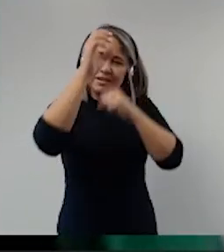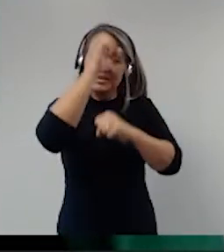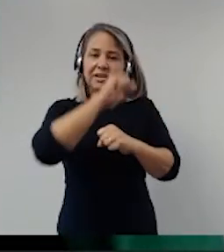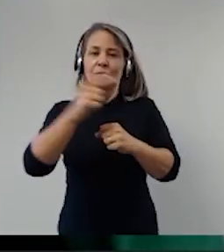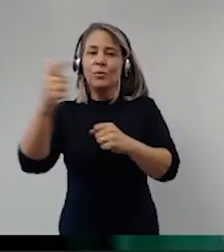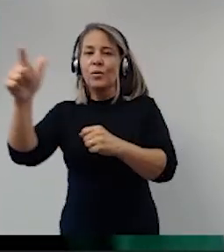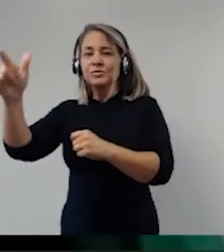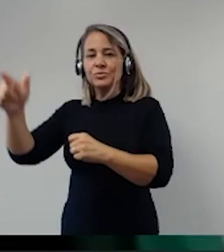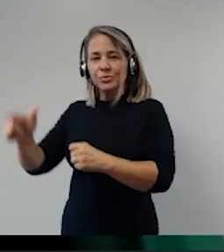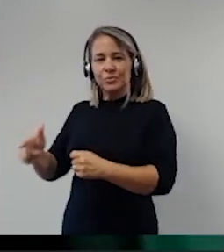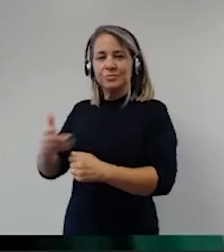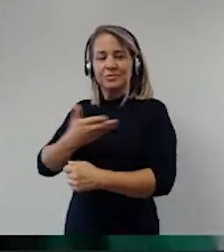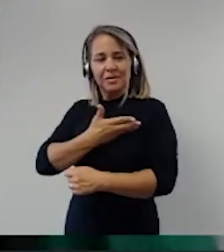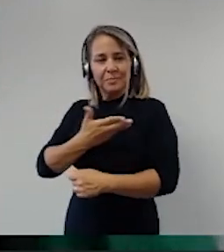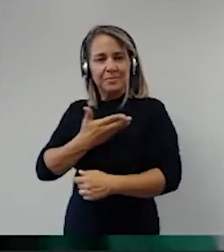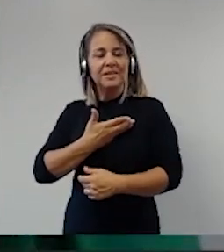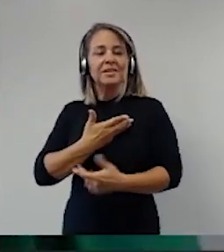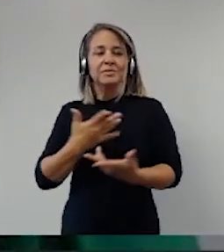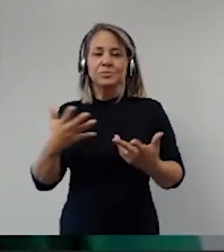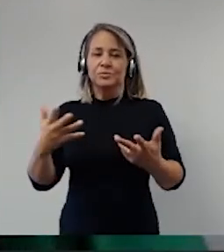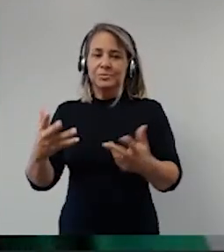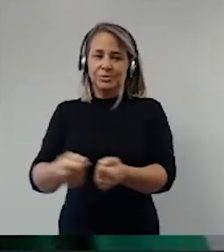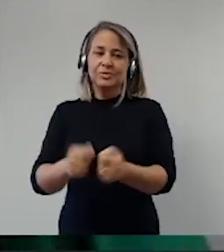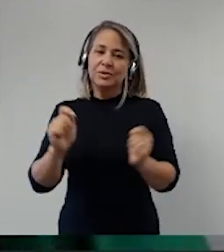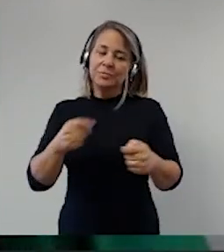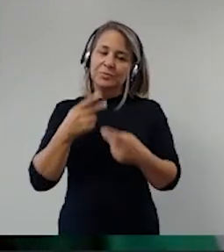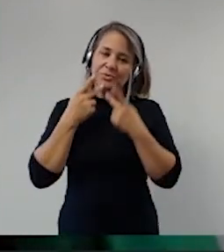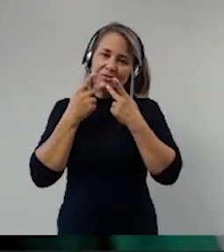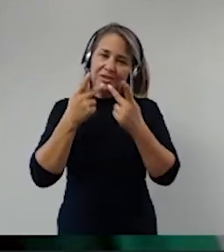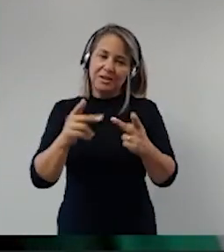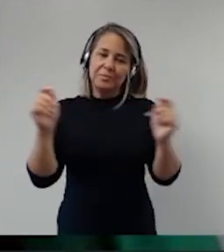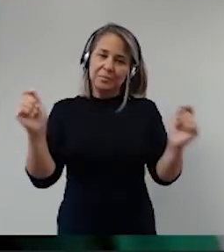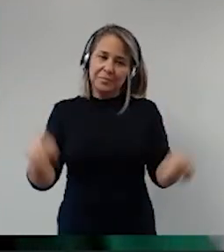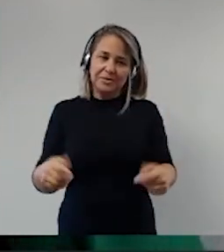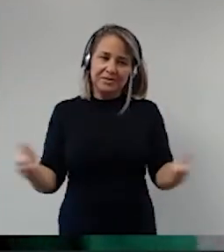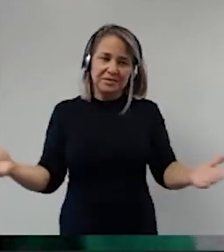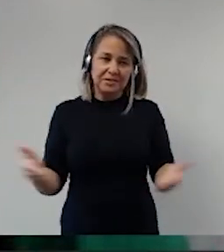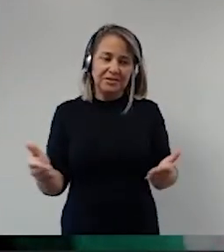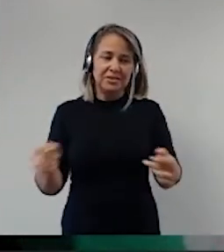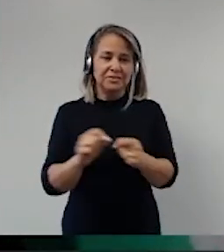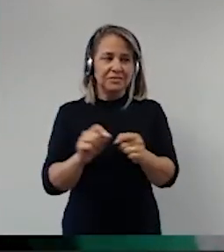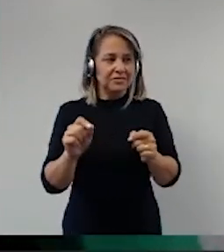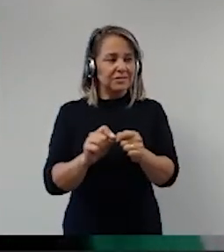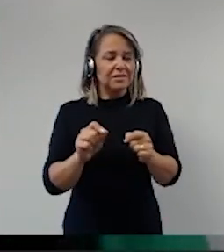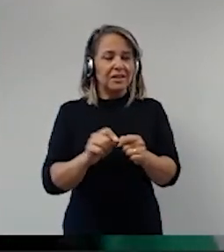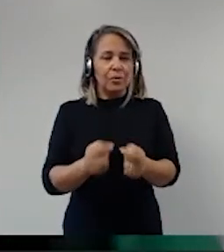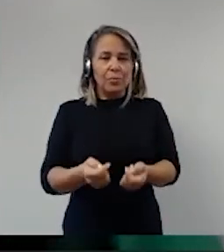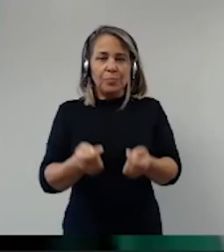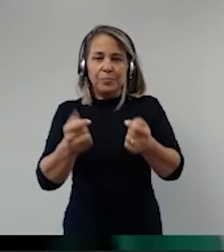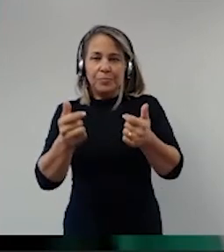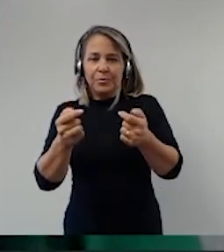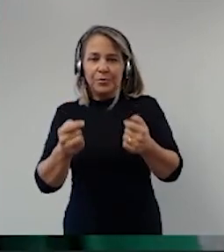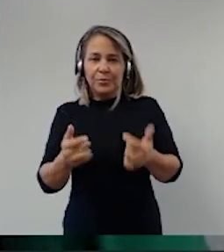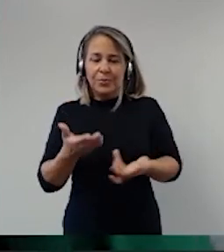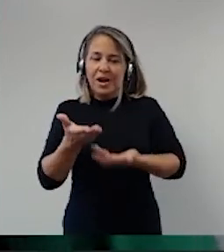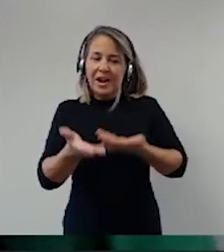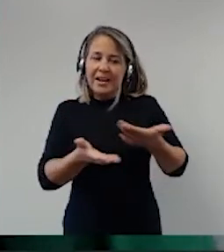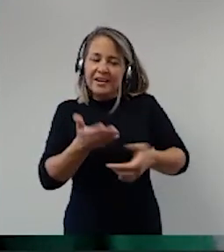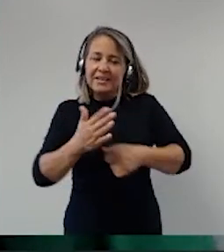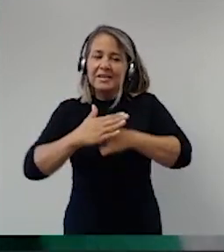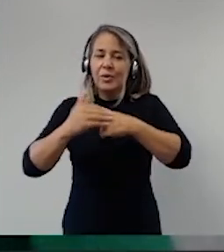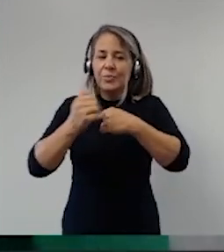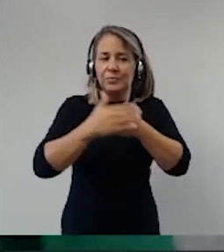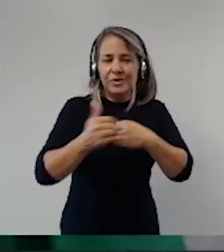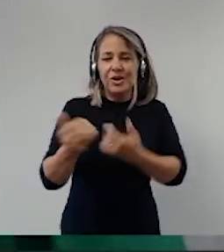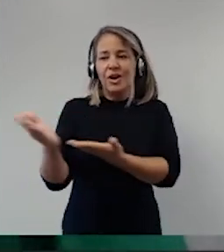com o Cacai, o que Dionis trouxe, o que eu pude falar, a gente possa fazer um pouco, acalentar um pouco